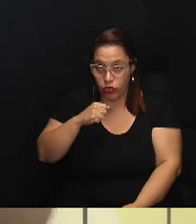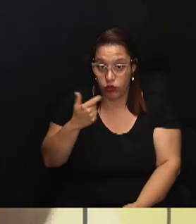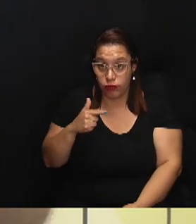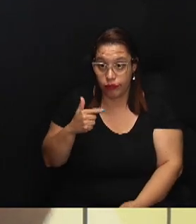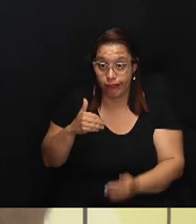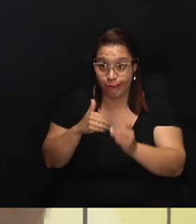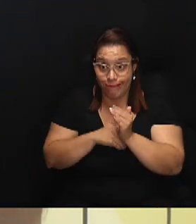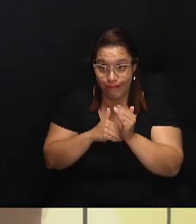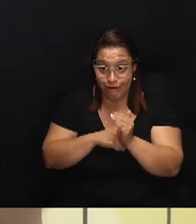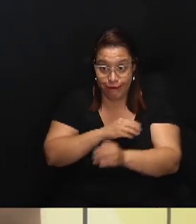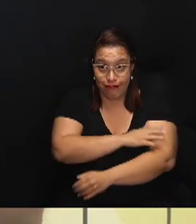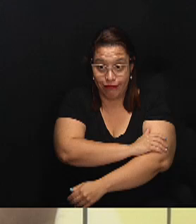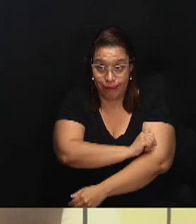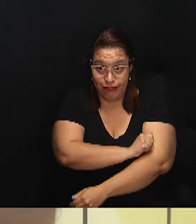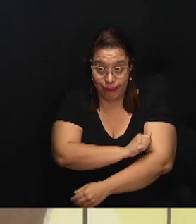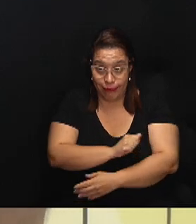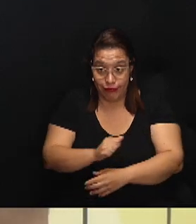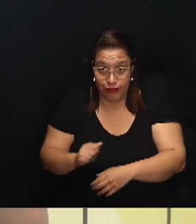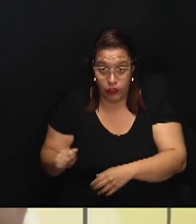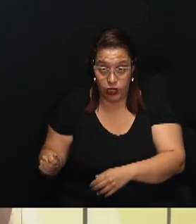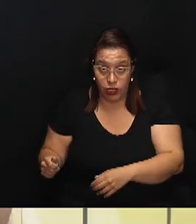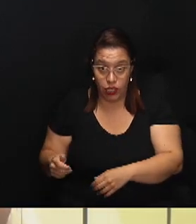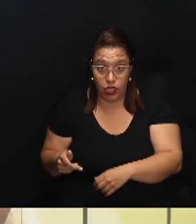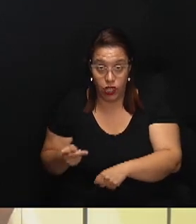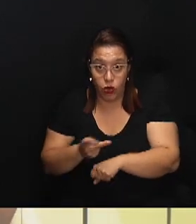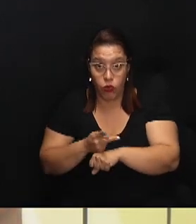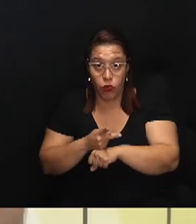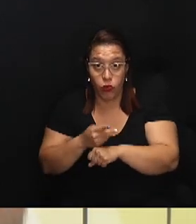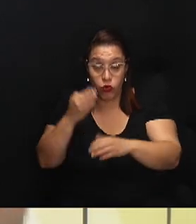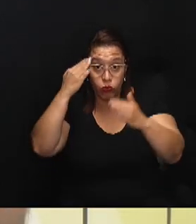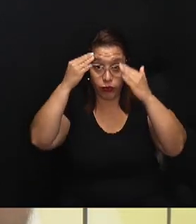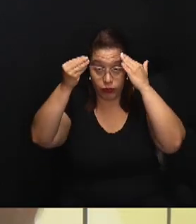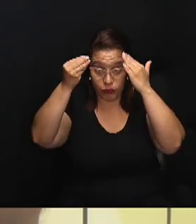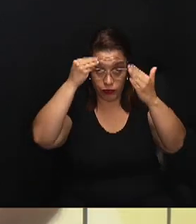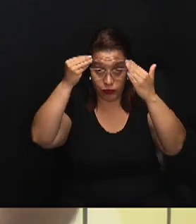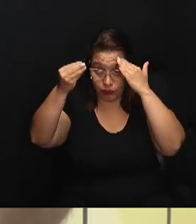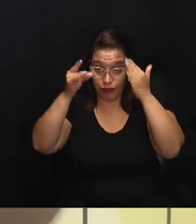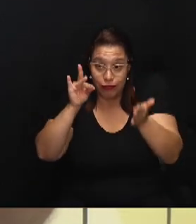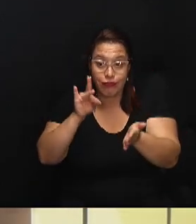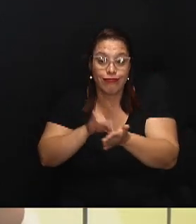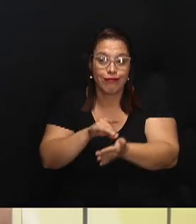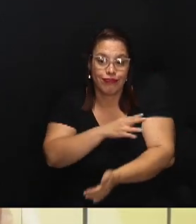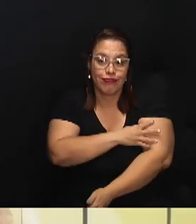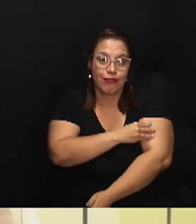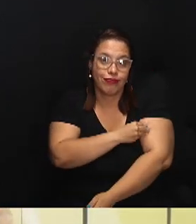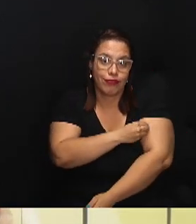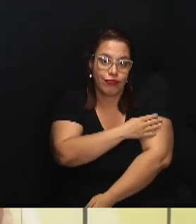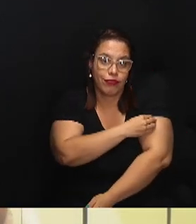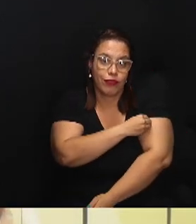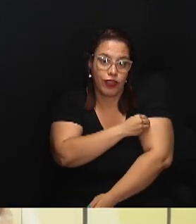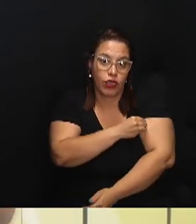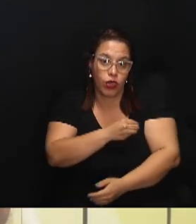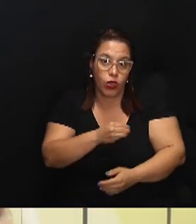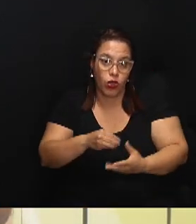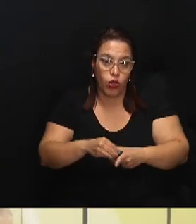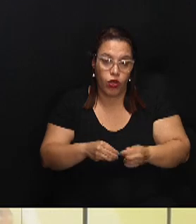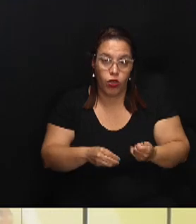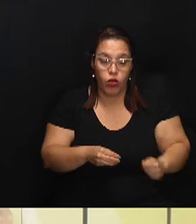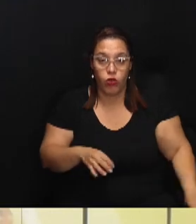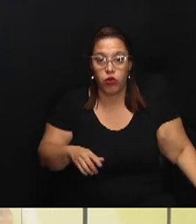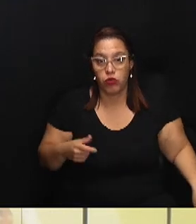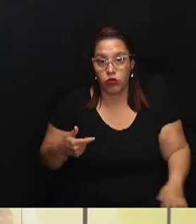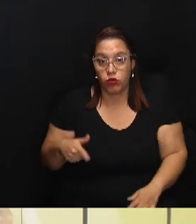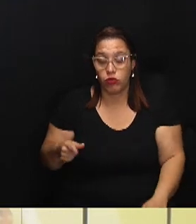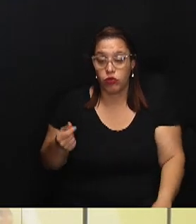encontrava, não achava que os psiquiatras, os psicólogos entendiam ele de verdade, até que um dia ele estava num hotel, no café da manhã, encontrou um outro